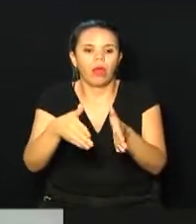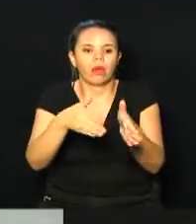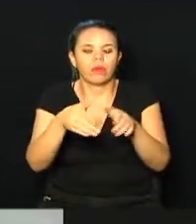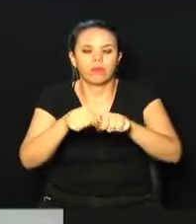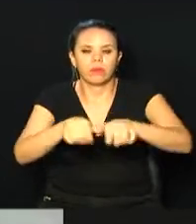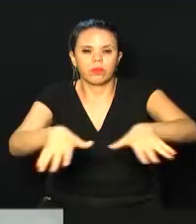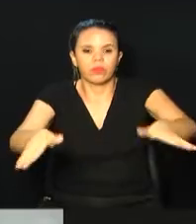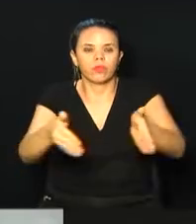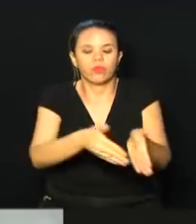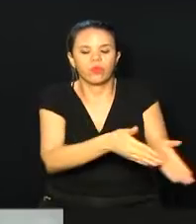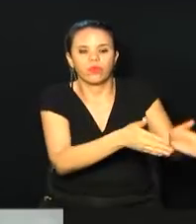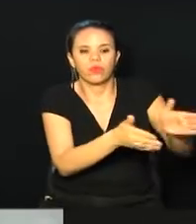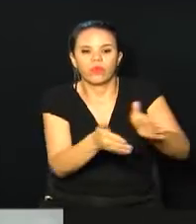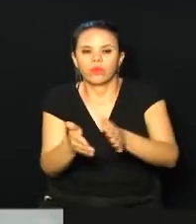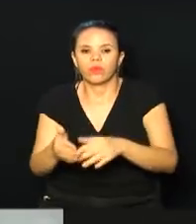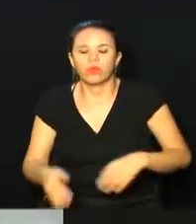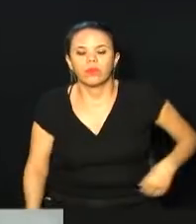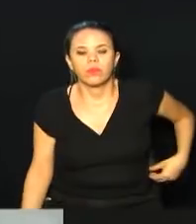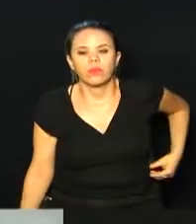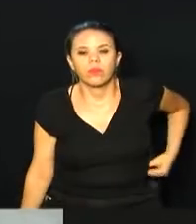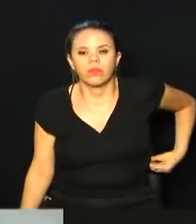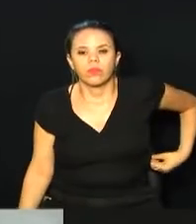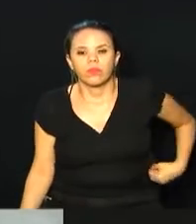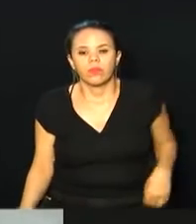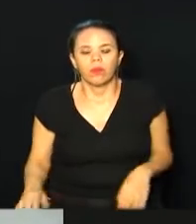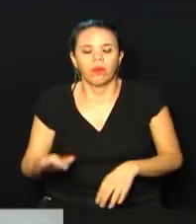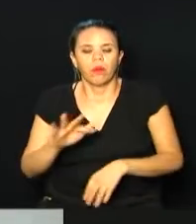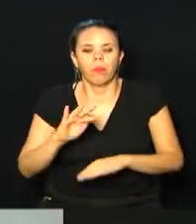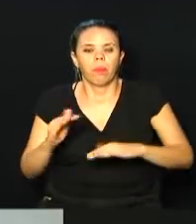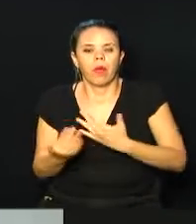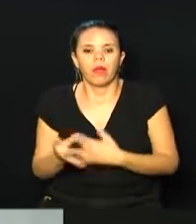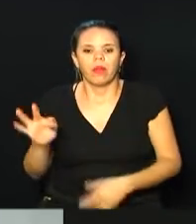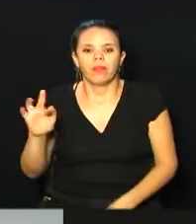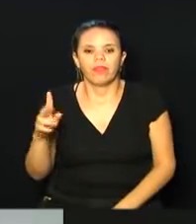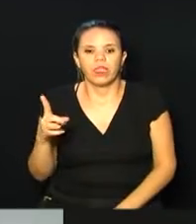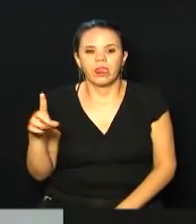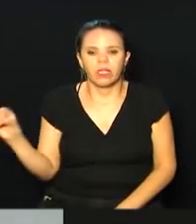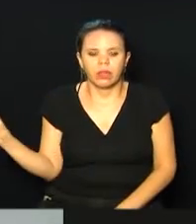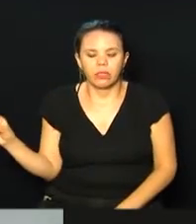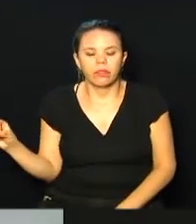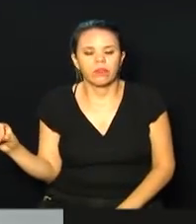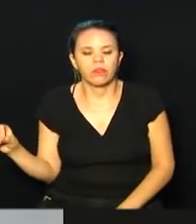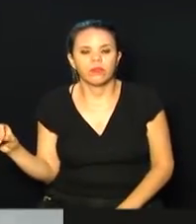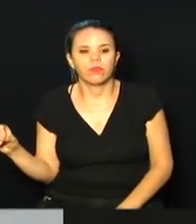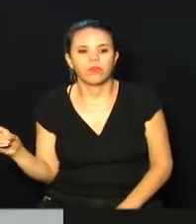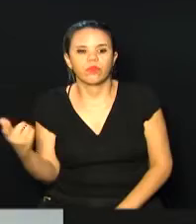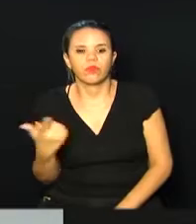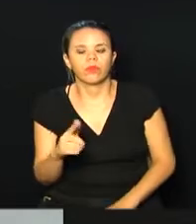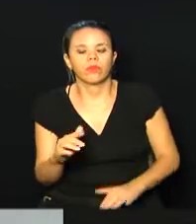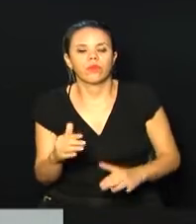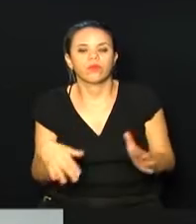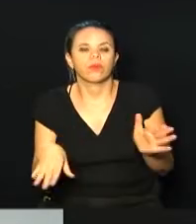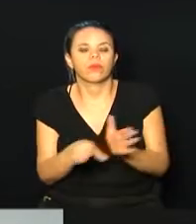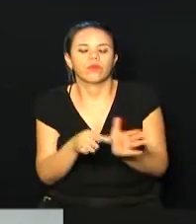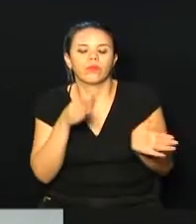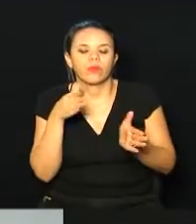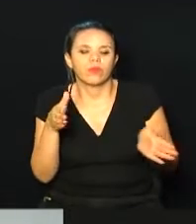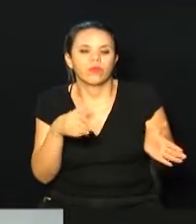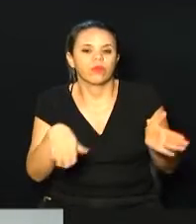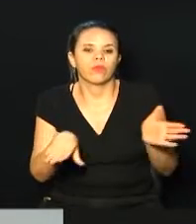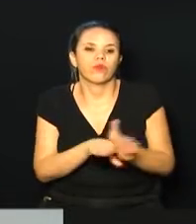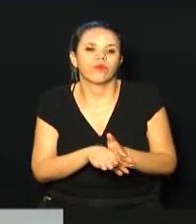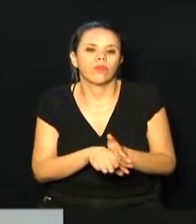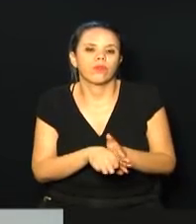para o córrego do São Fernando, que é o Anhumas, e quando ele chega